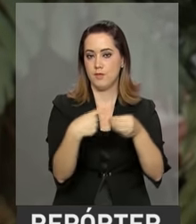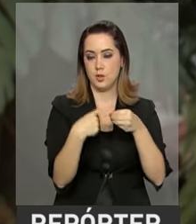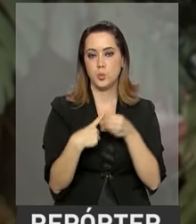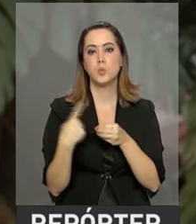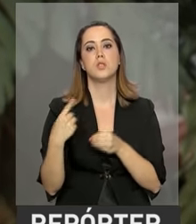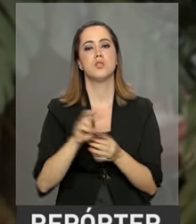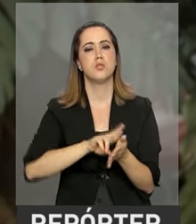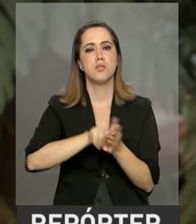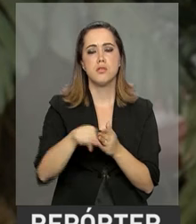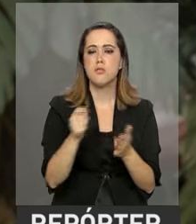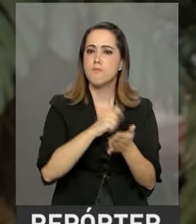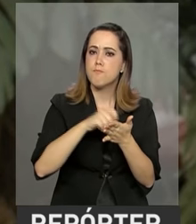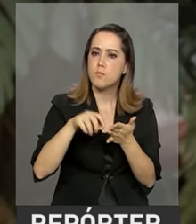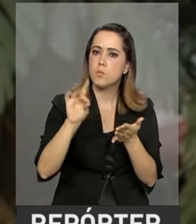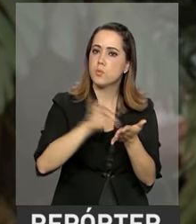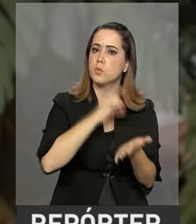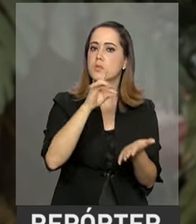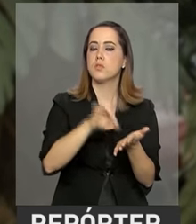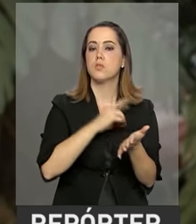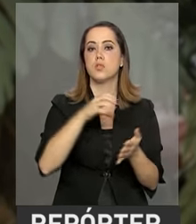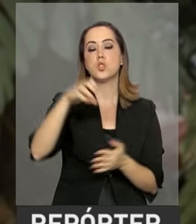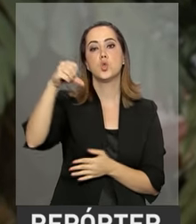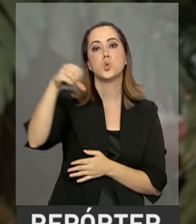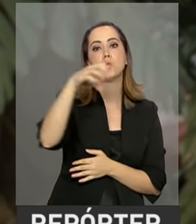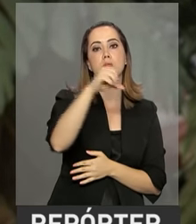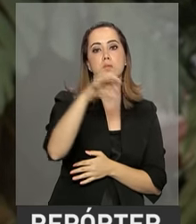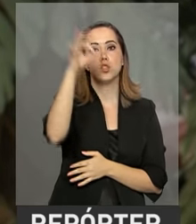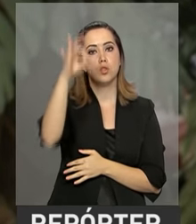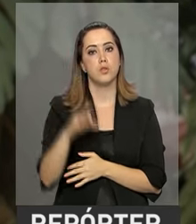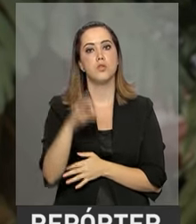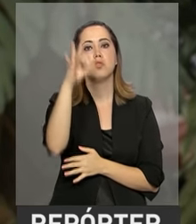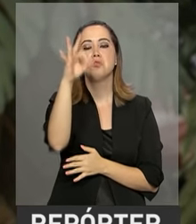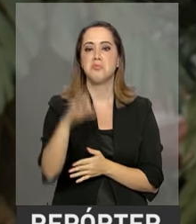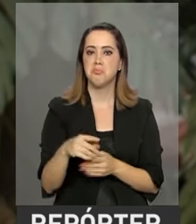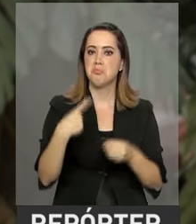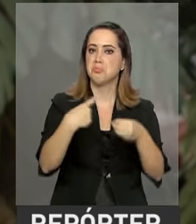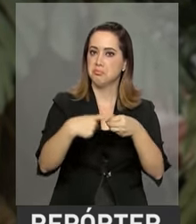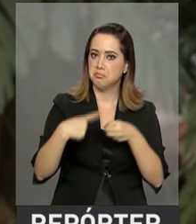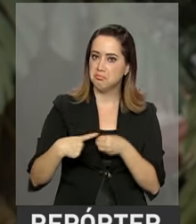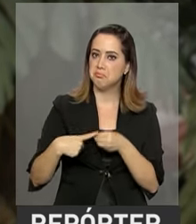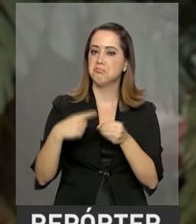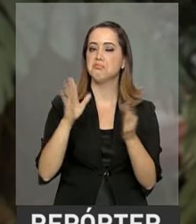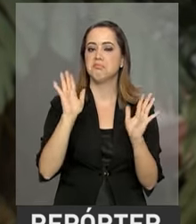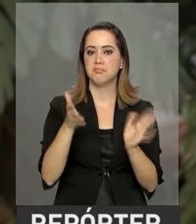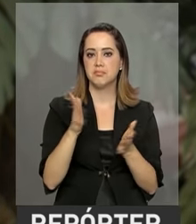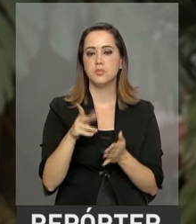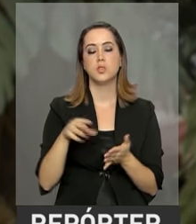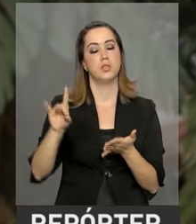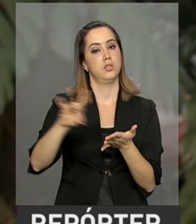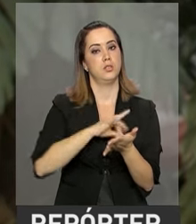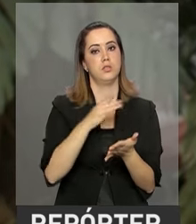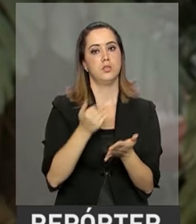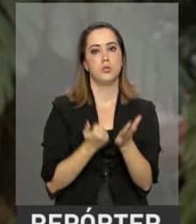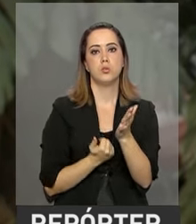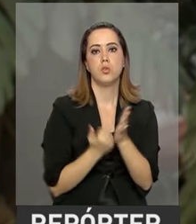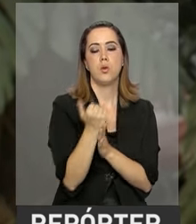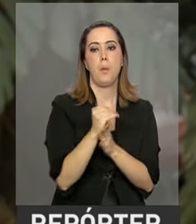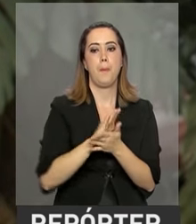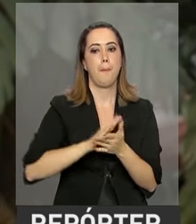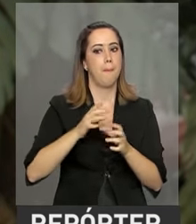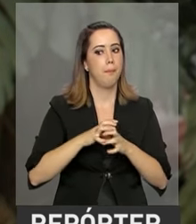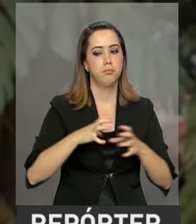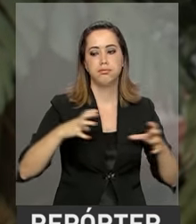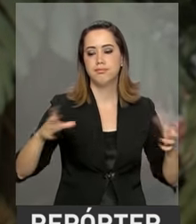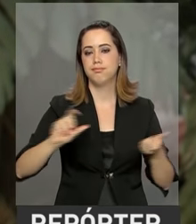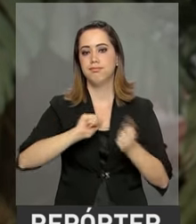inscrita, o que representa 99% dos municípios do país. A Olimpíada foi criada em 2005 e é a maior Olimpíada estudantil